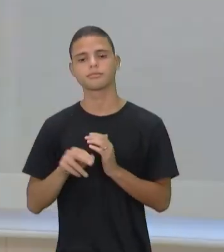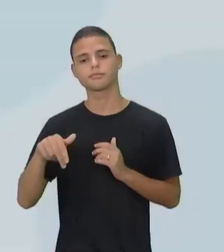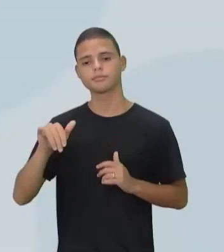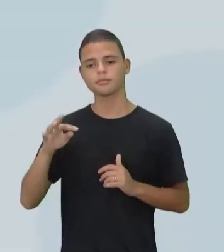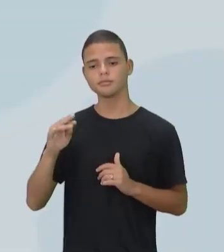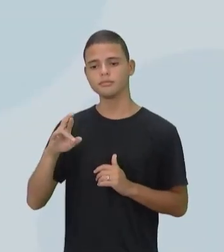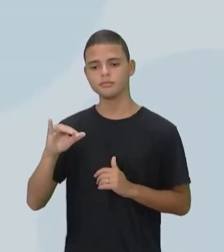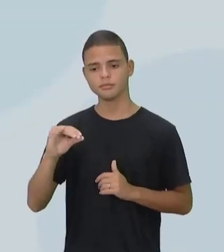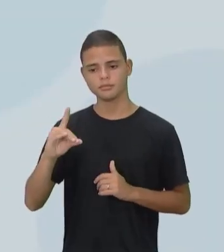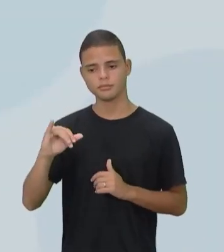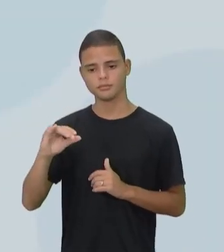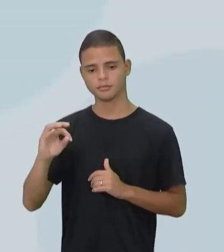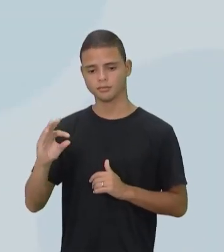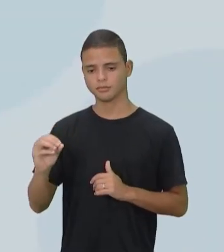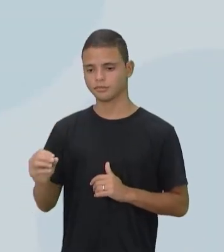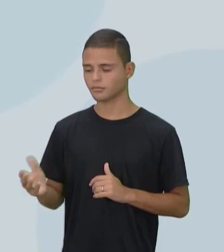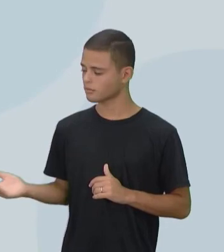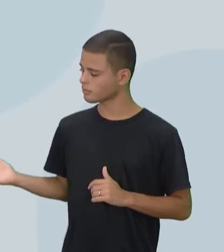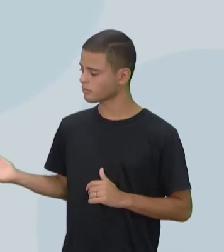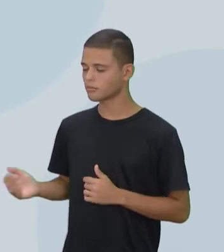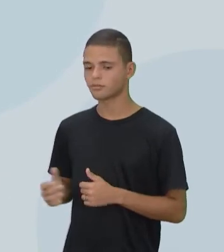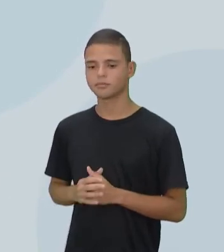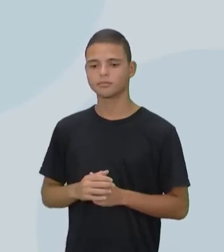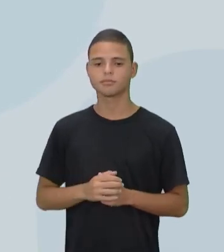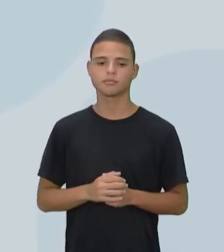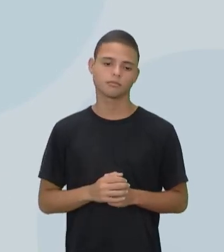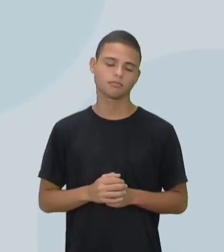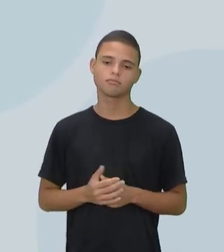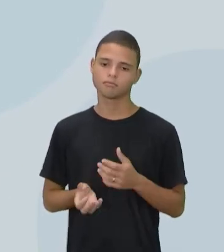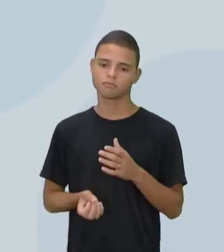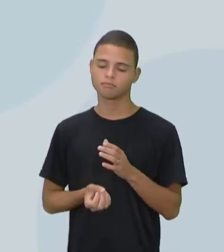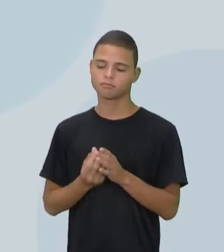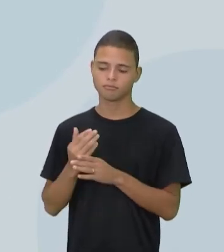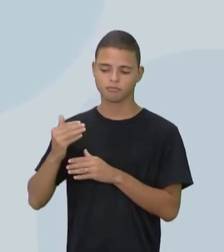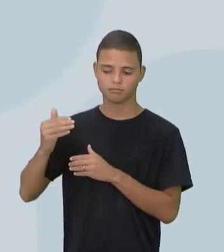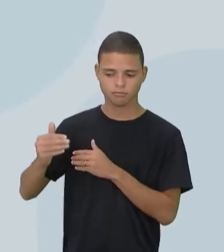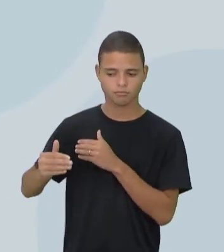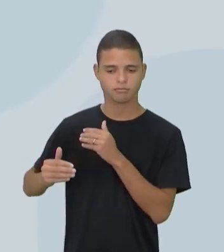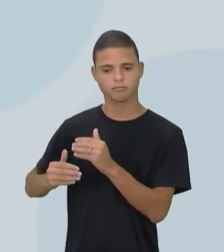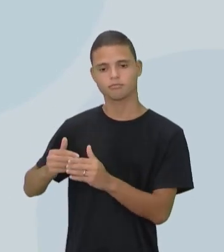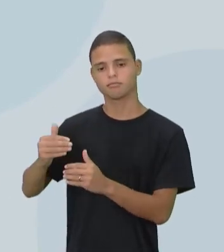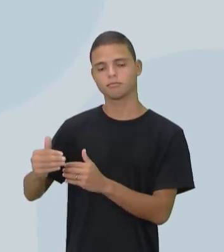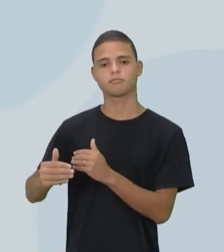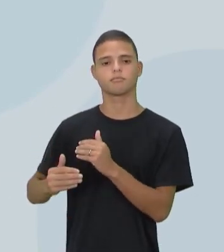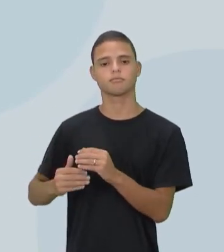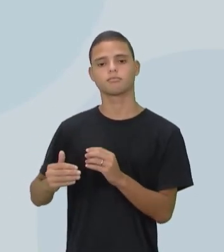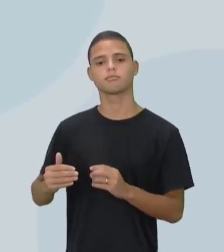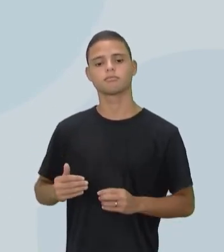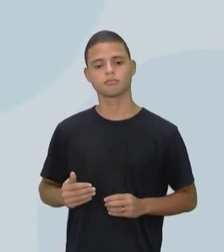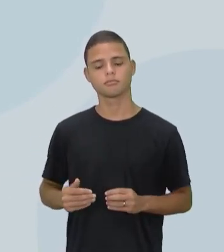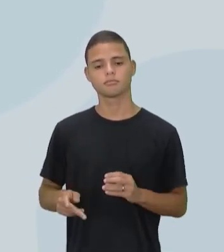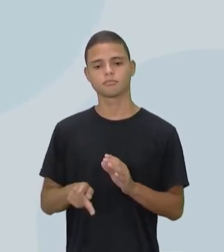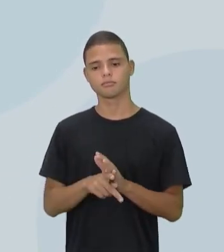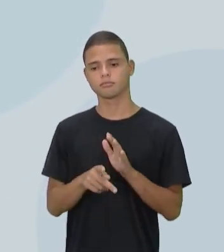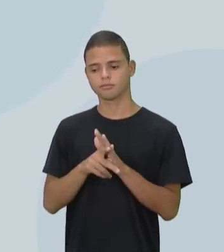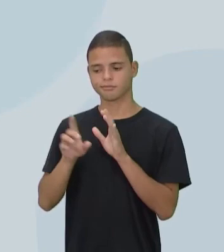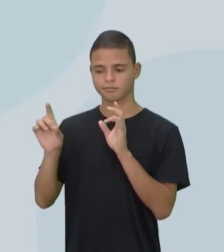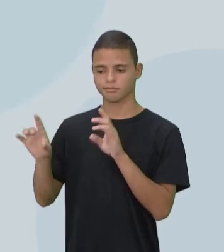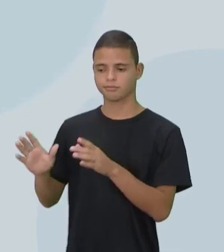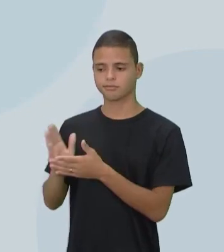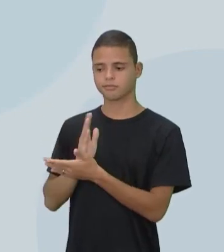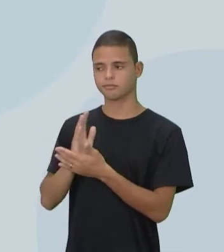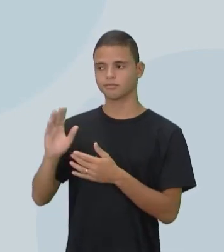nitrato de sódio. Esse é formado naturalmente ao longo dos anos, das eras, pela decomposição de fezes de